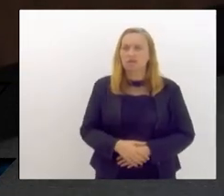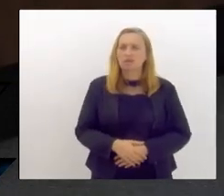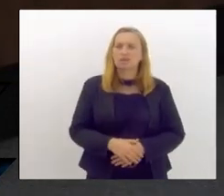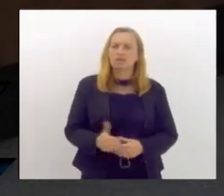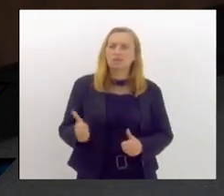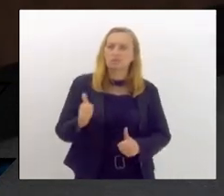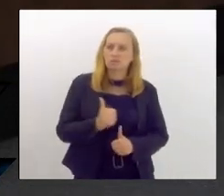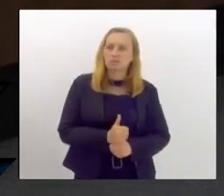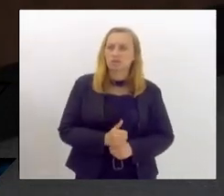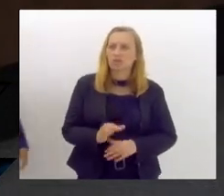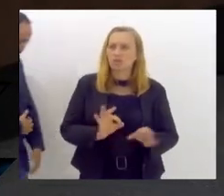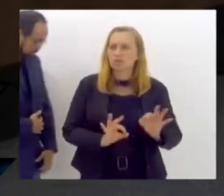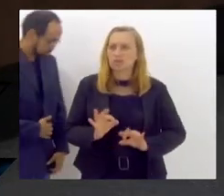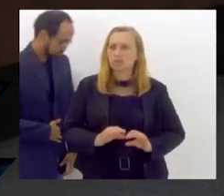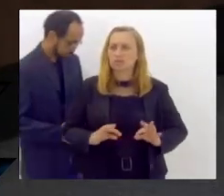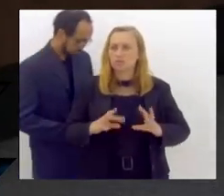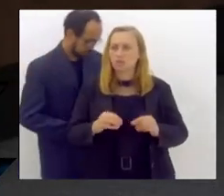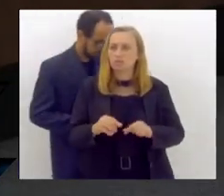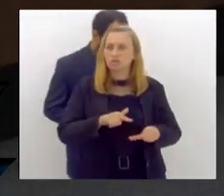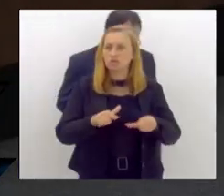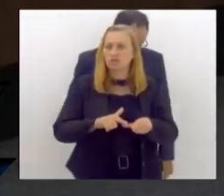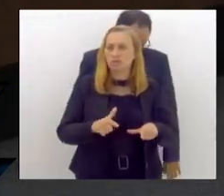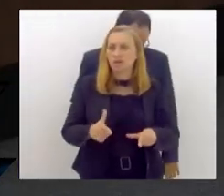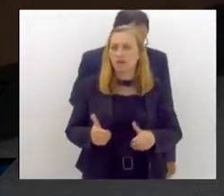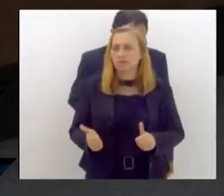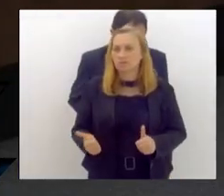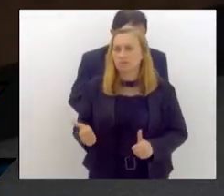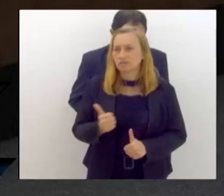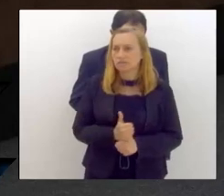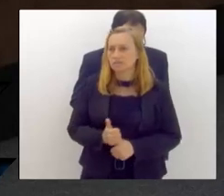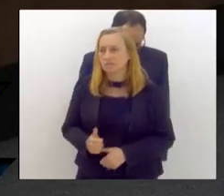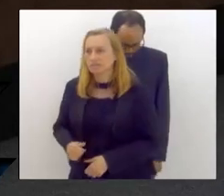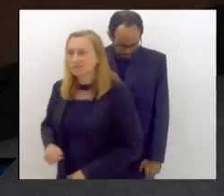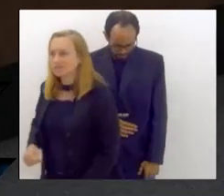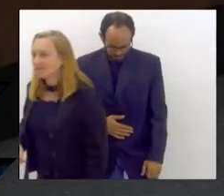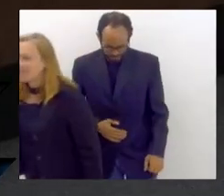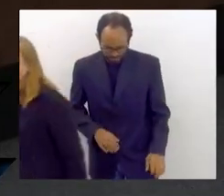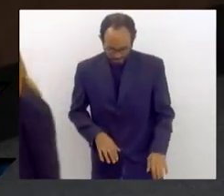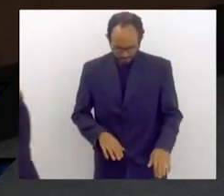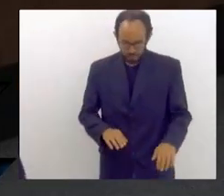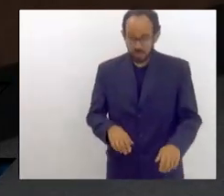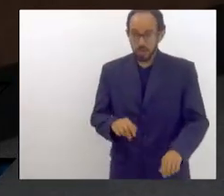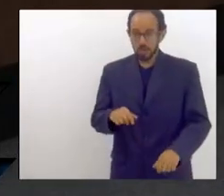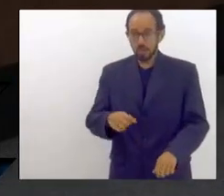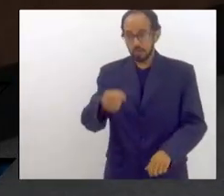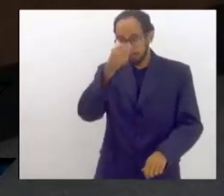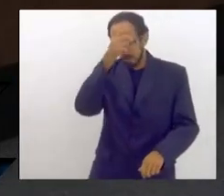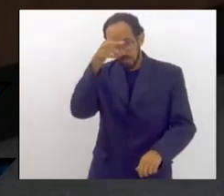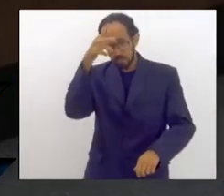assumindo a organização dos trabalhos das diferentes secretarias. O prefeito, por incrível que pareça, estava